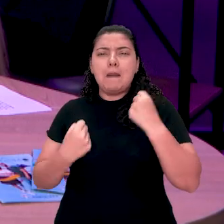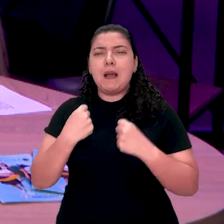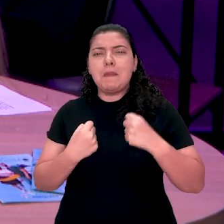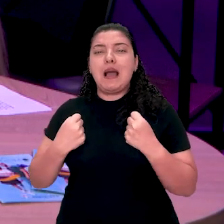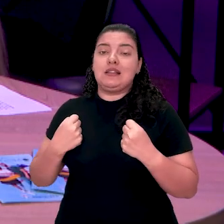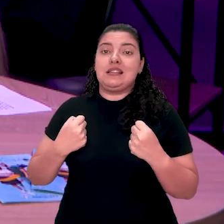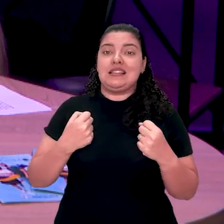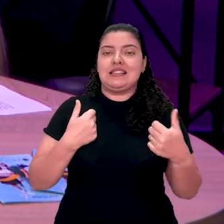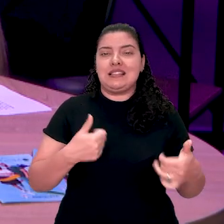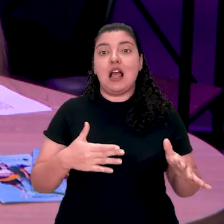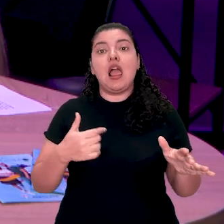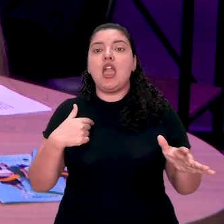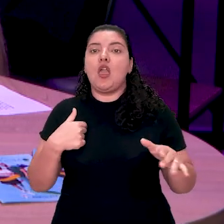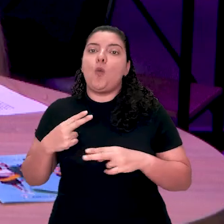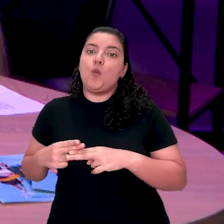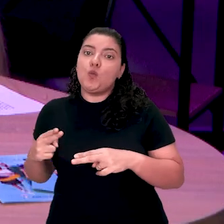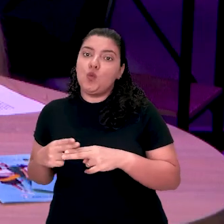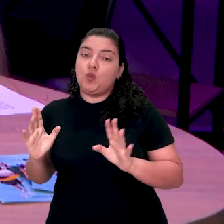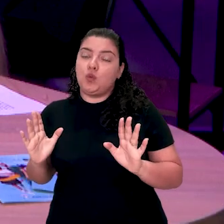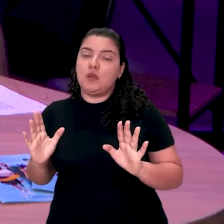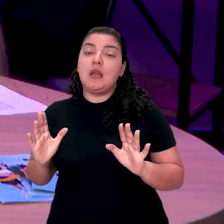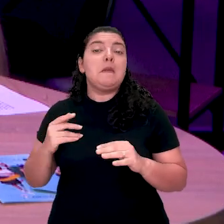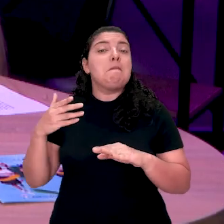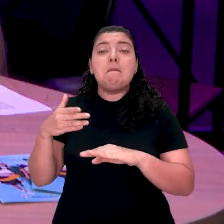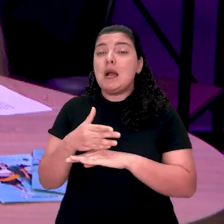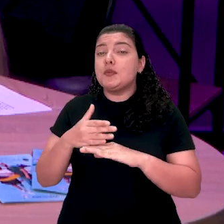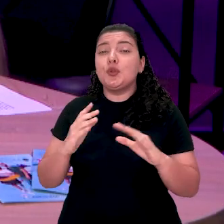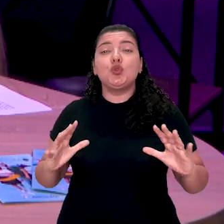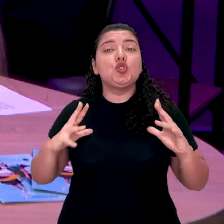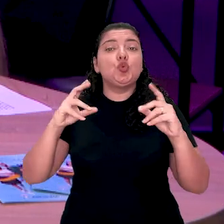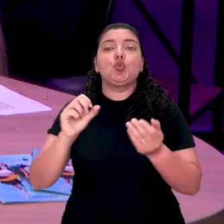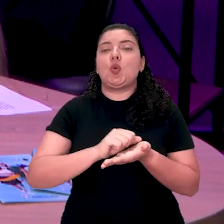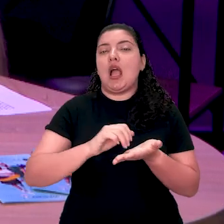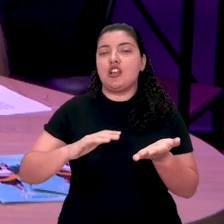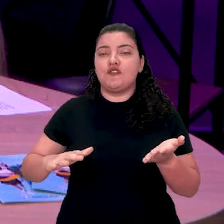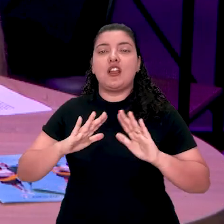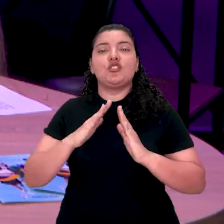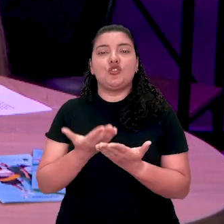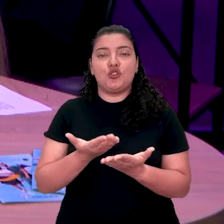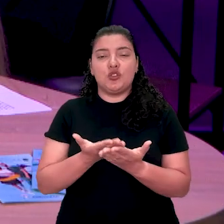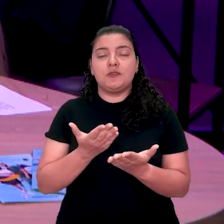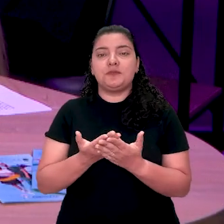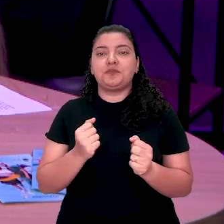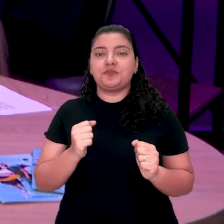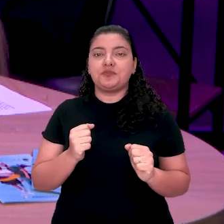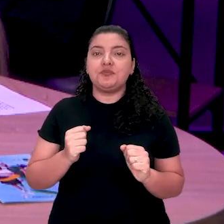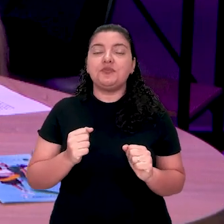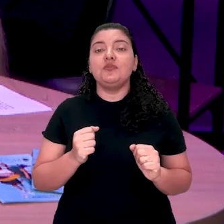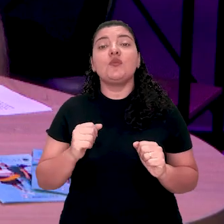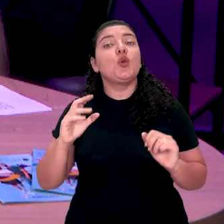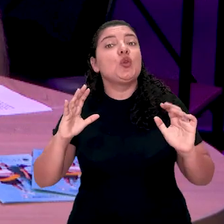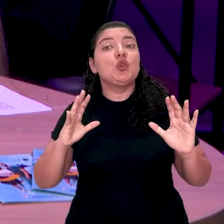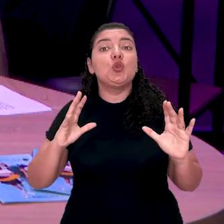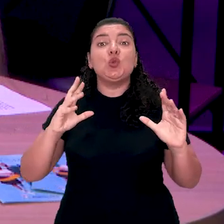Ela tinha uma forma de se proteger, mas participou de todas as atividades que a escola... Ninguém acredita quando eu digo isso. Eu digo, eu participei de